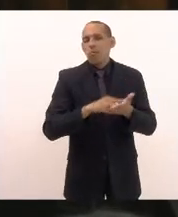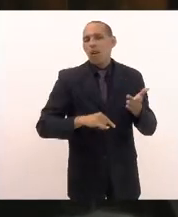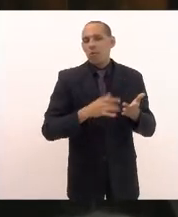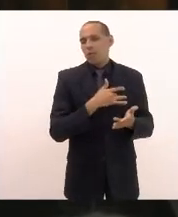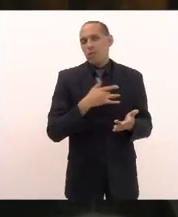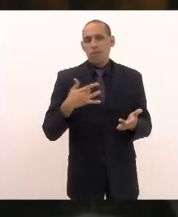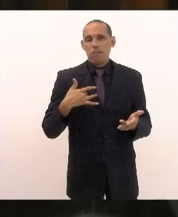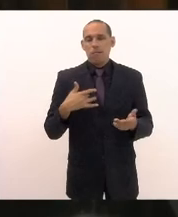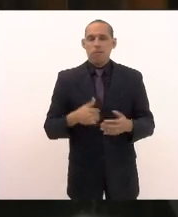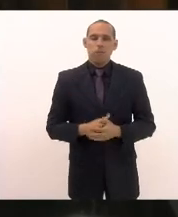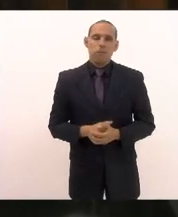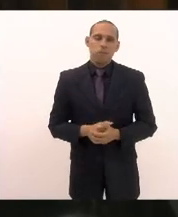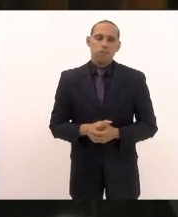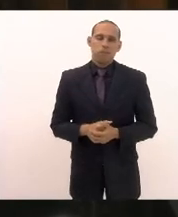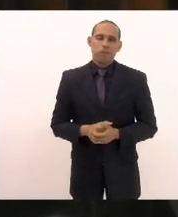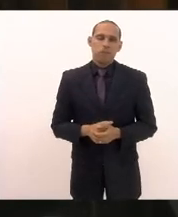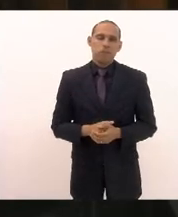sanitário.